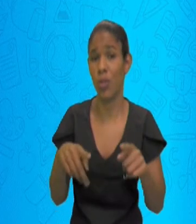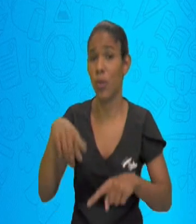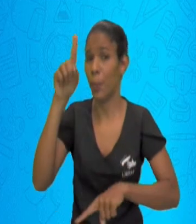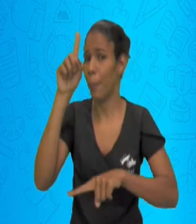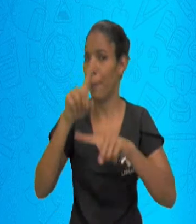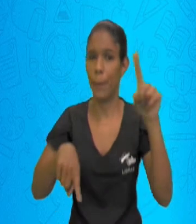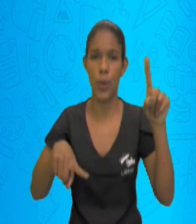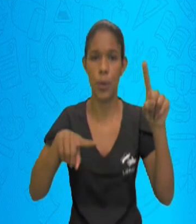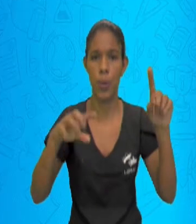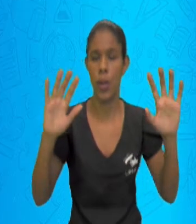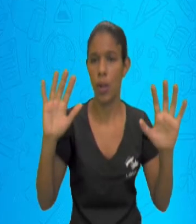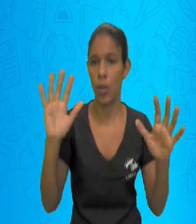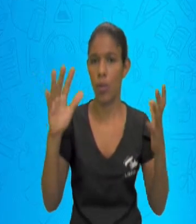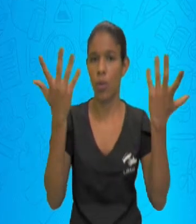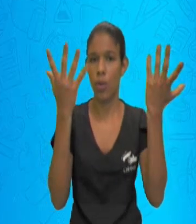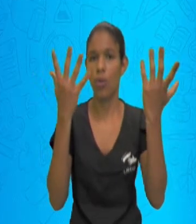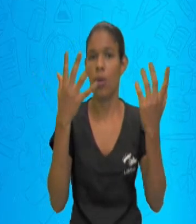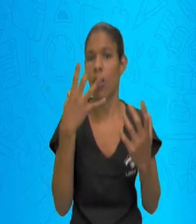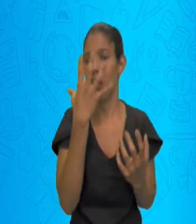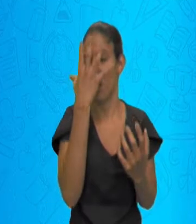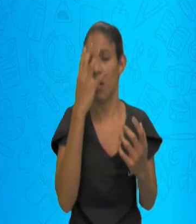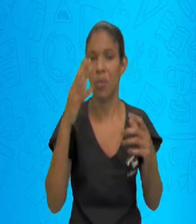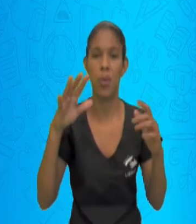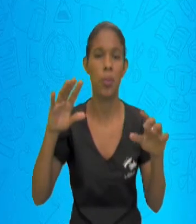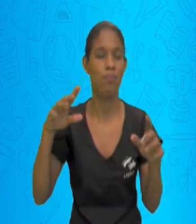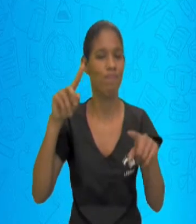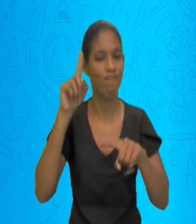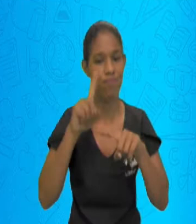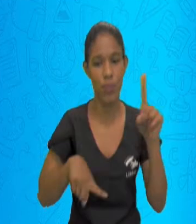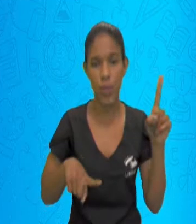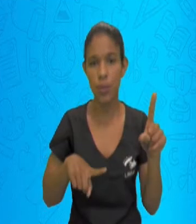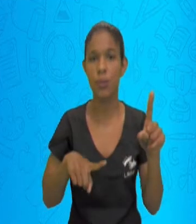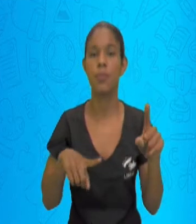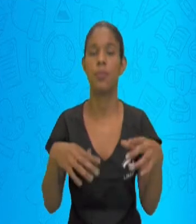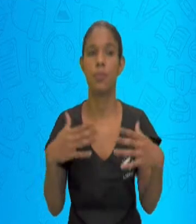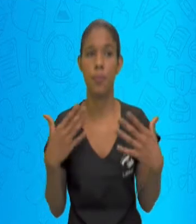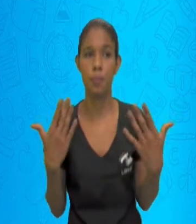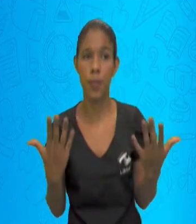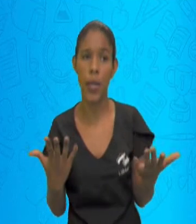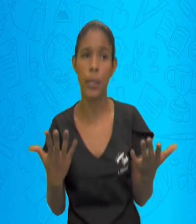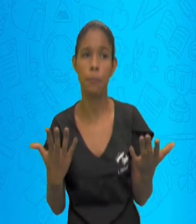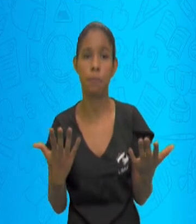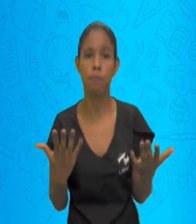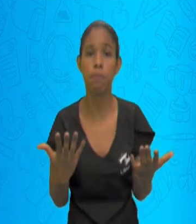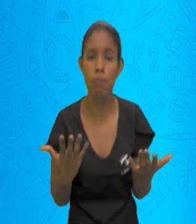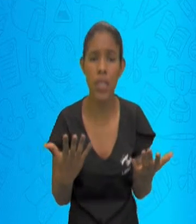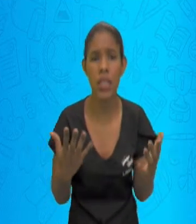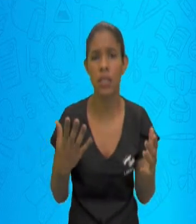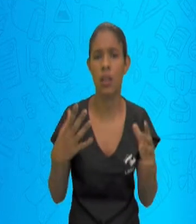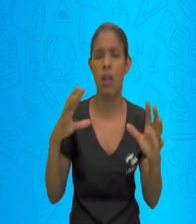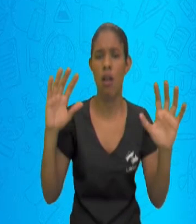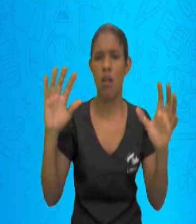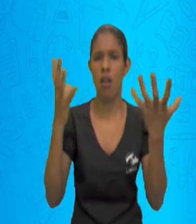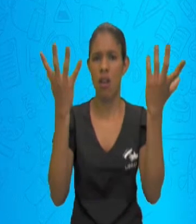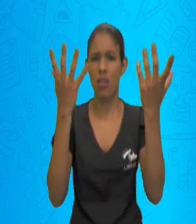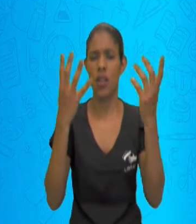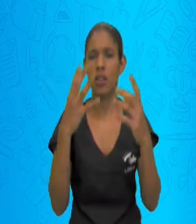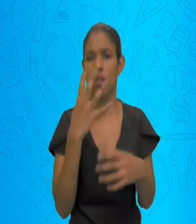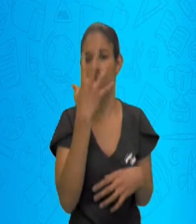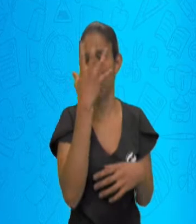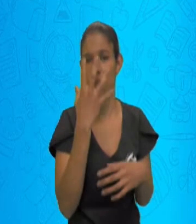alta sociedade da época, podemos dizer assim, participava, fazia as suas festas de carnaval nos grandes